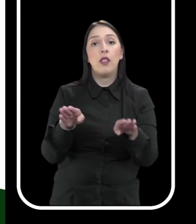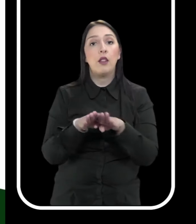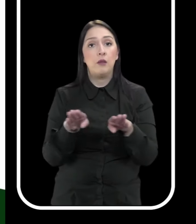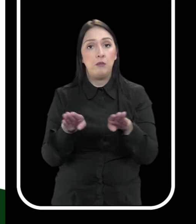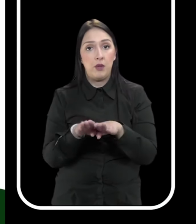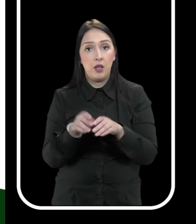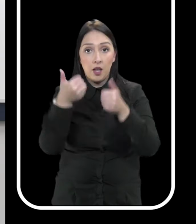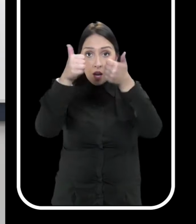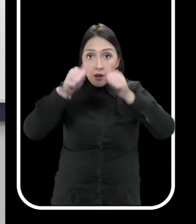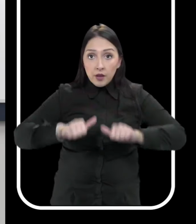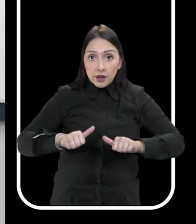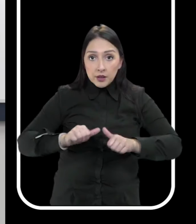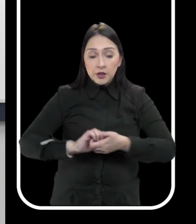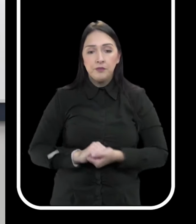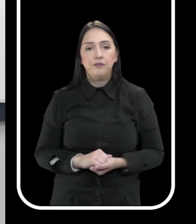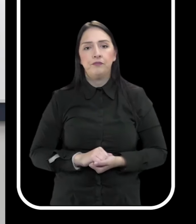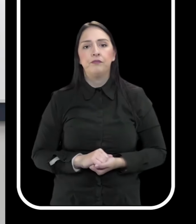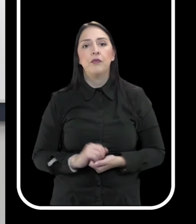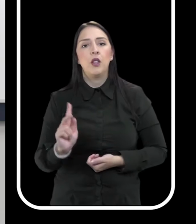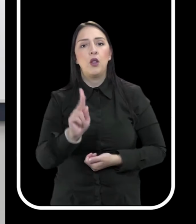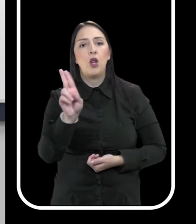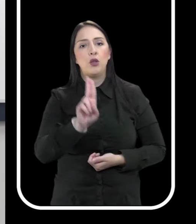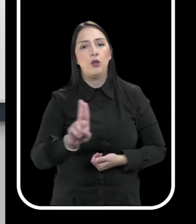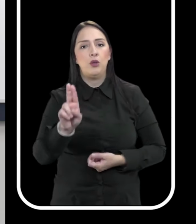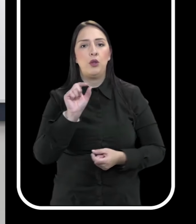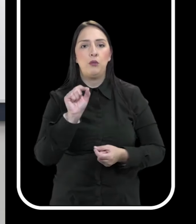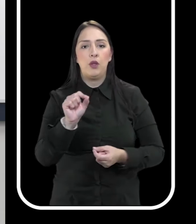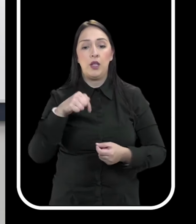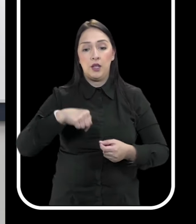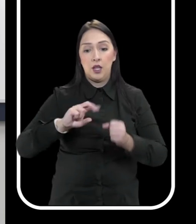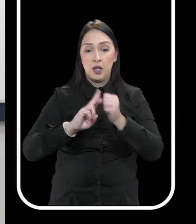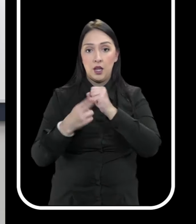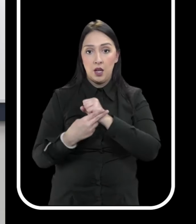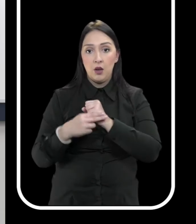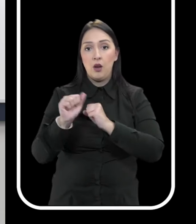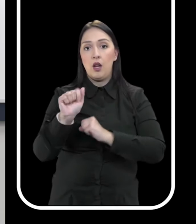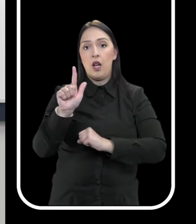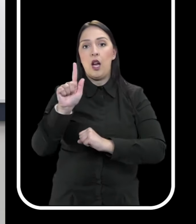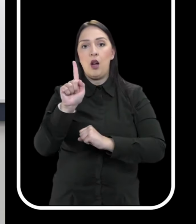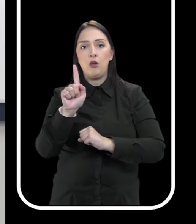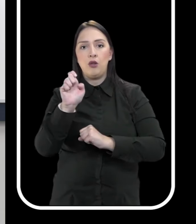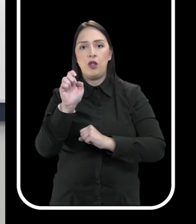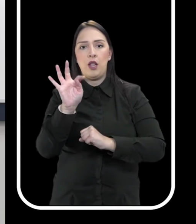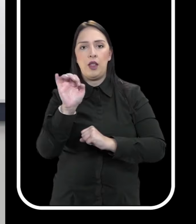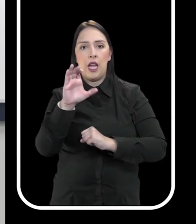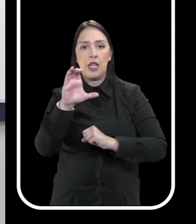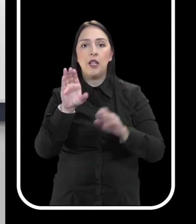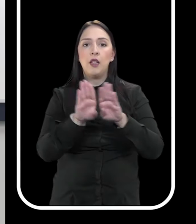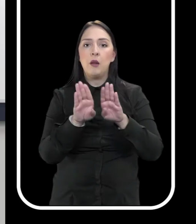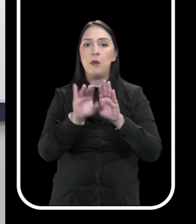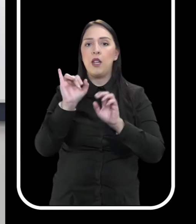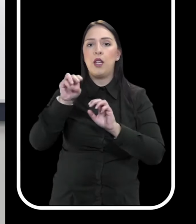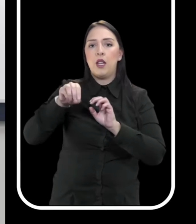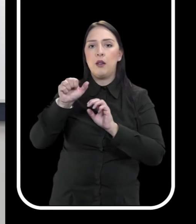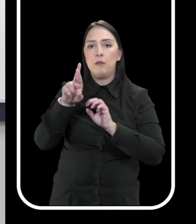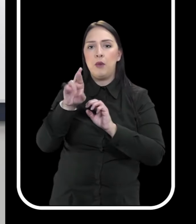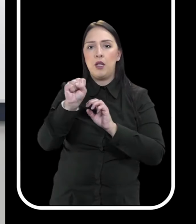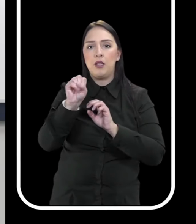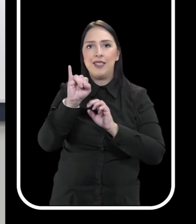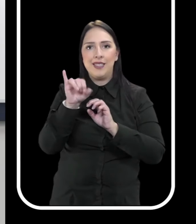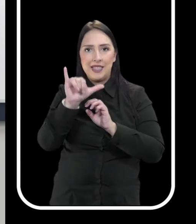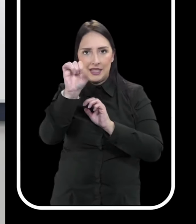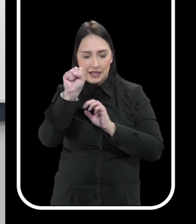presença e também com avaliações, que nós utilizamos aqui na Uninter a Algetec e também o Imersys. São